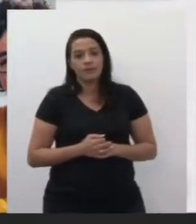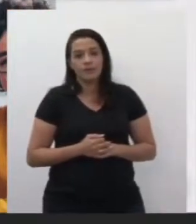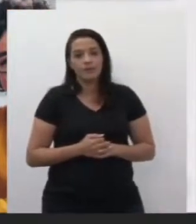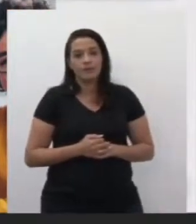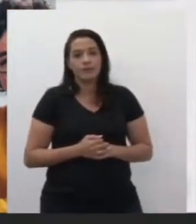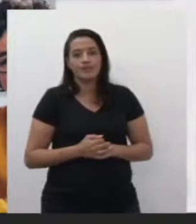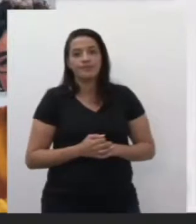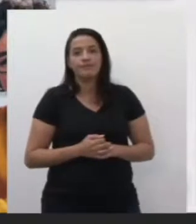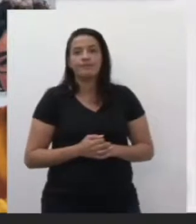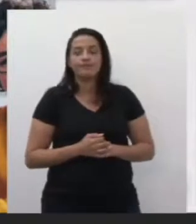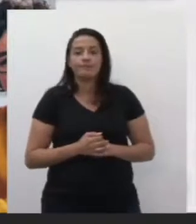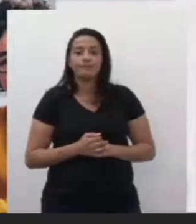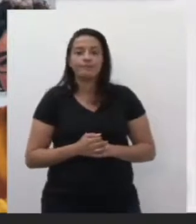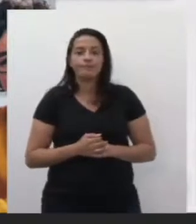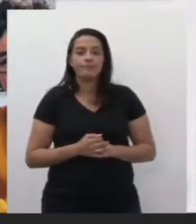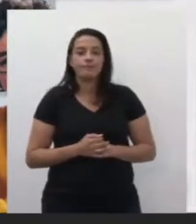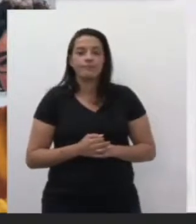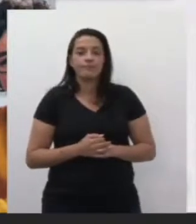E,